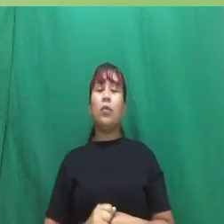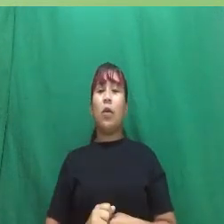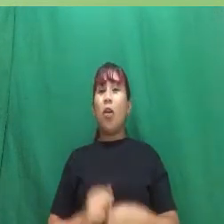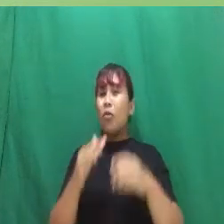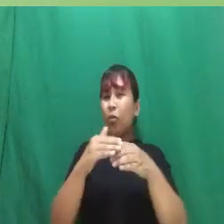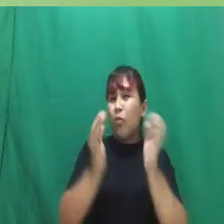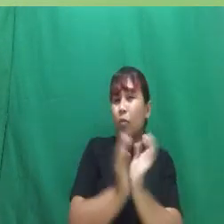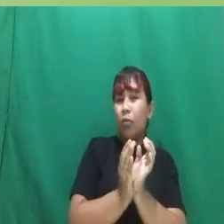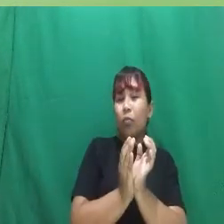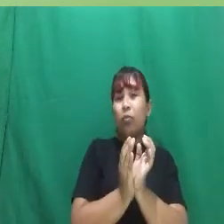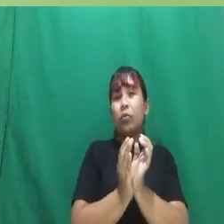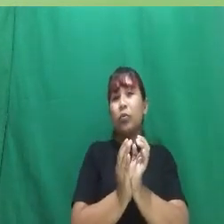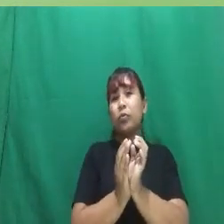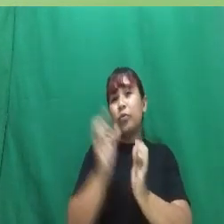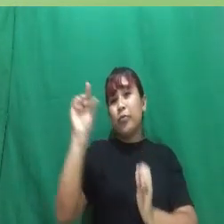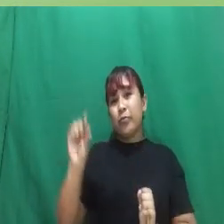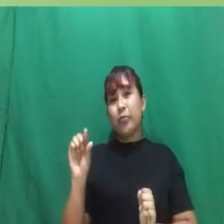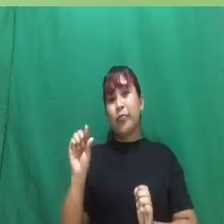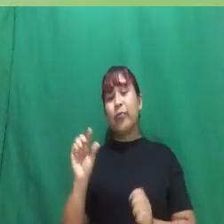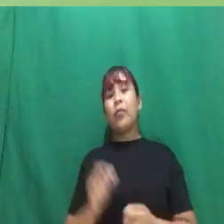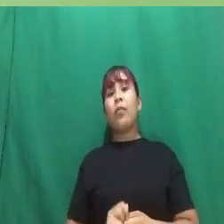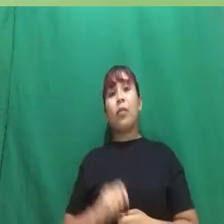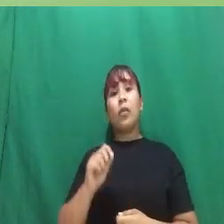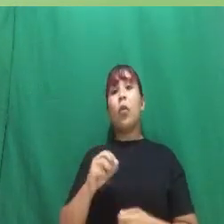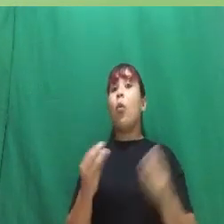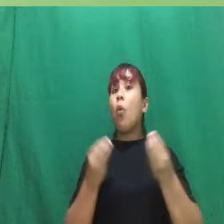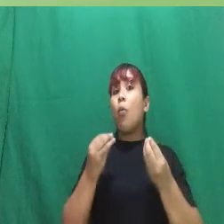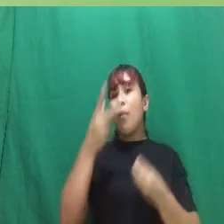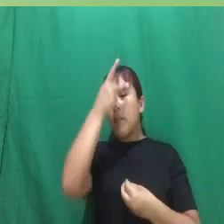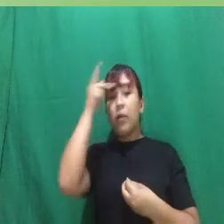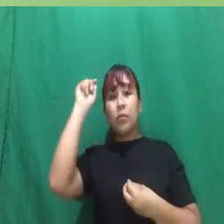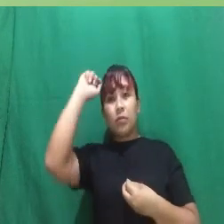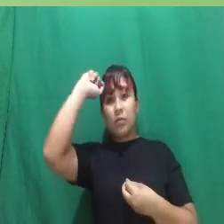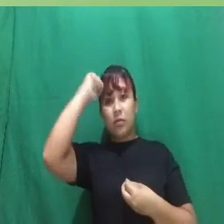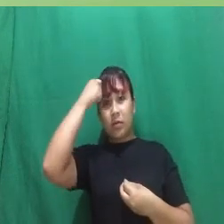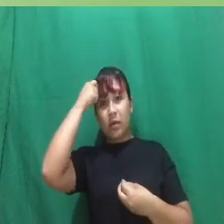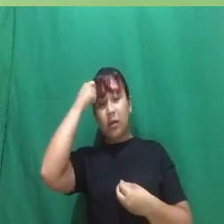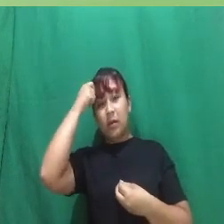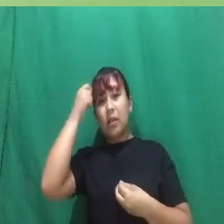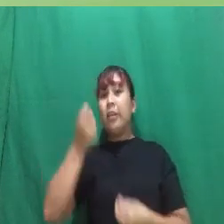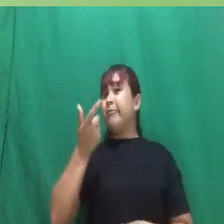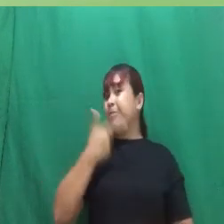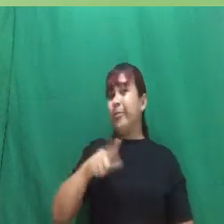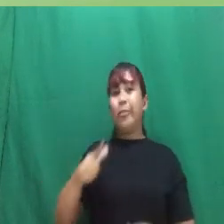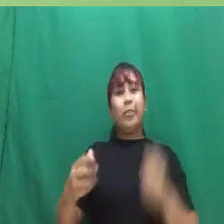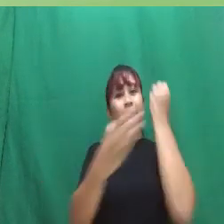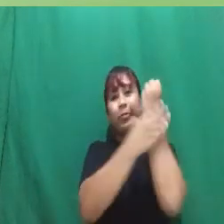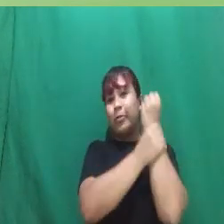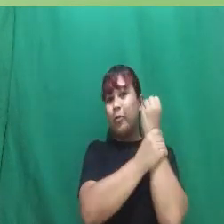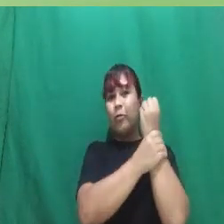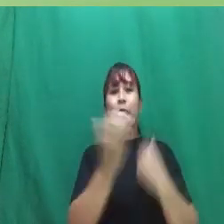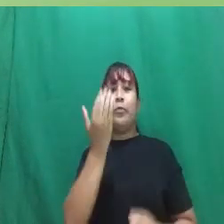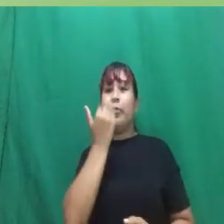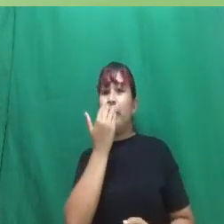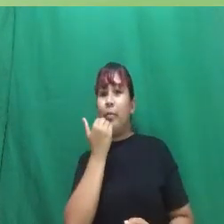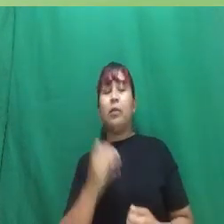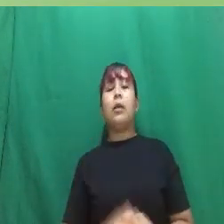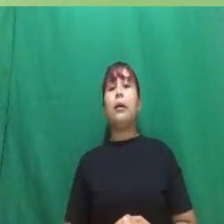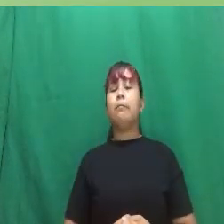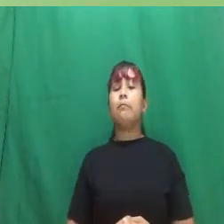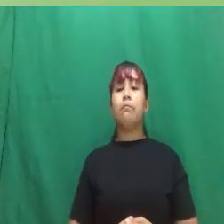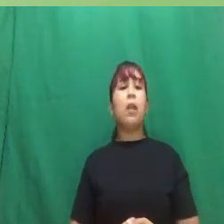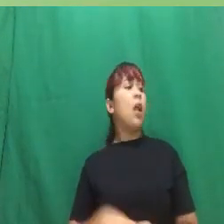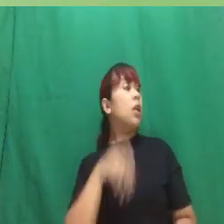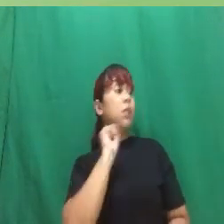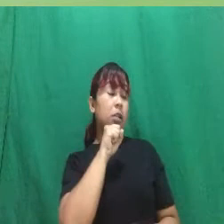os protestos, sobre essa luta, tu já colocou um pouco sobre isso, mas a violência e a luta e o protesto,